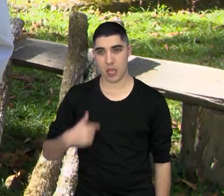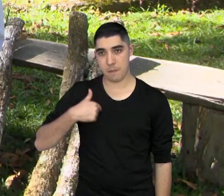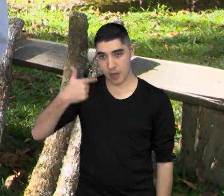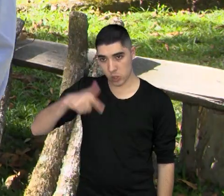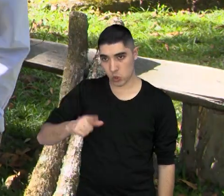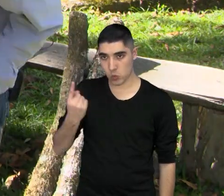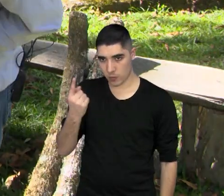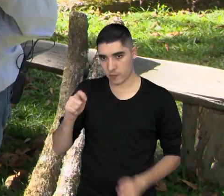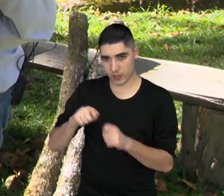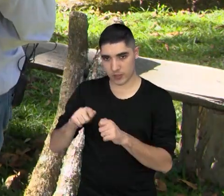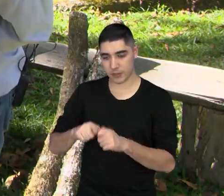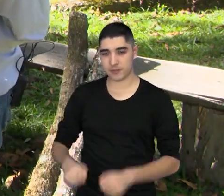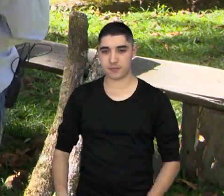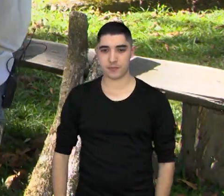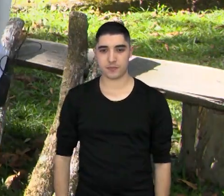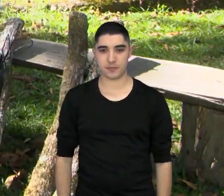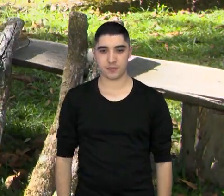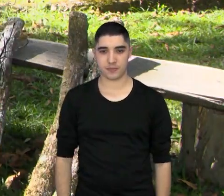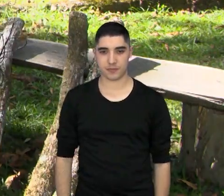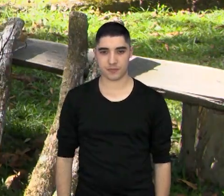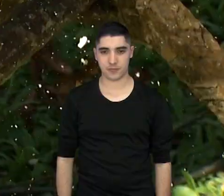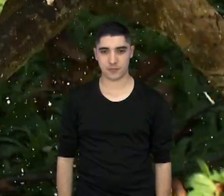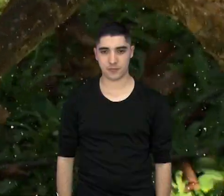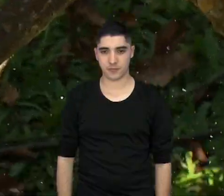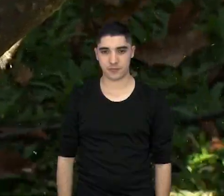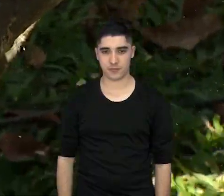Vou fazer mais uma linha. Tá.